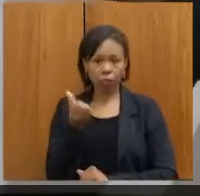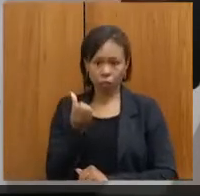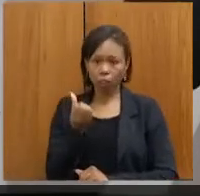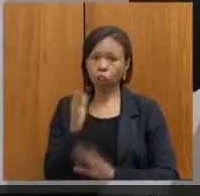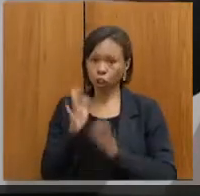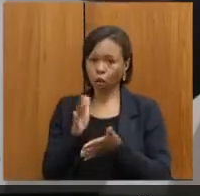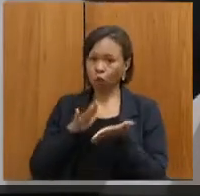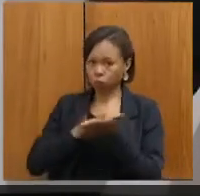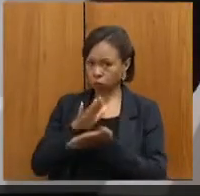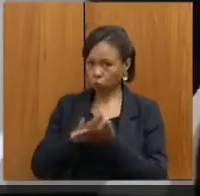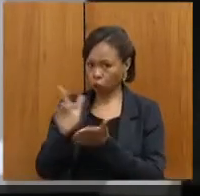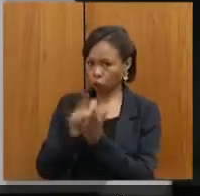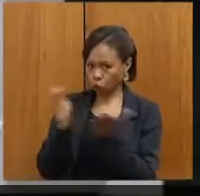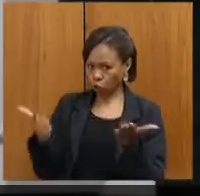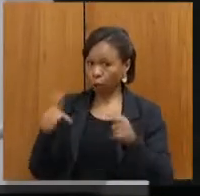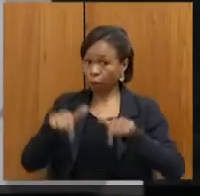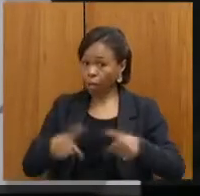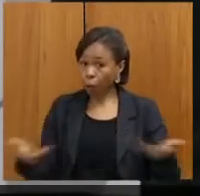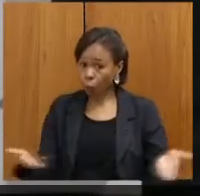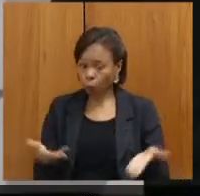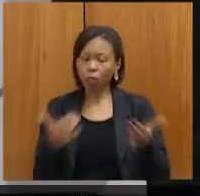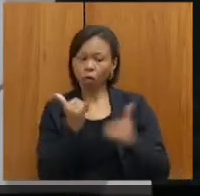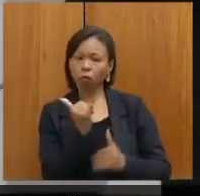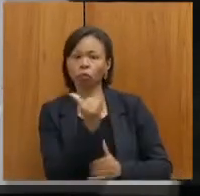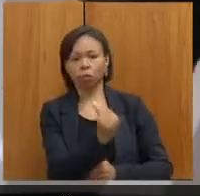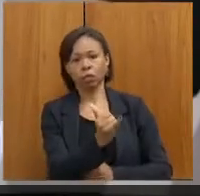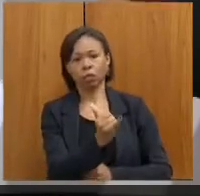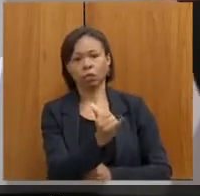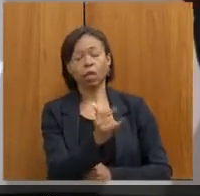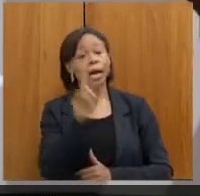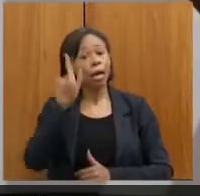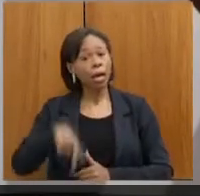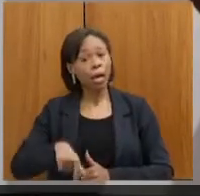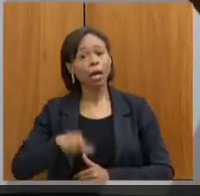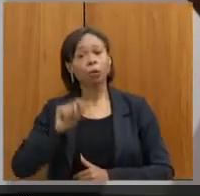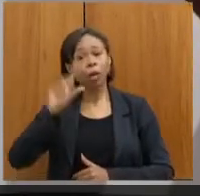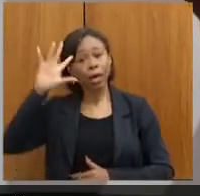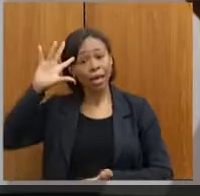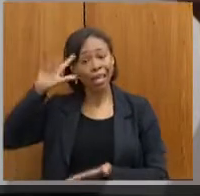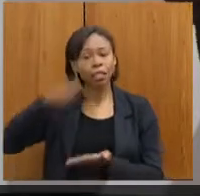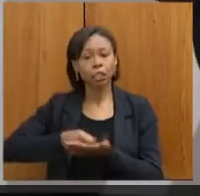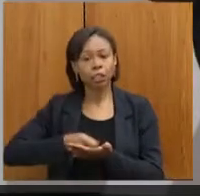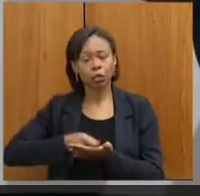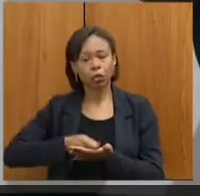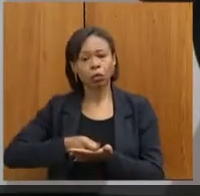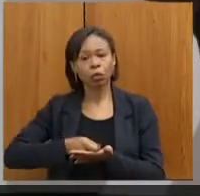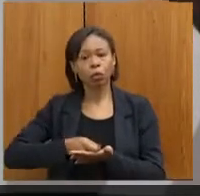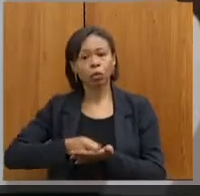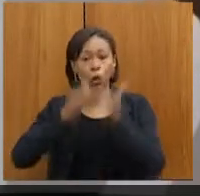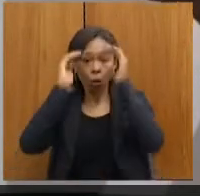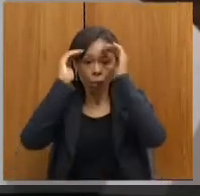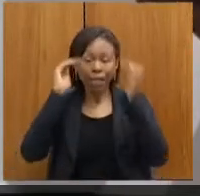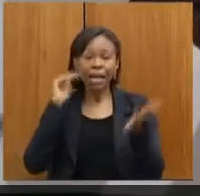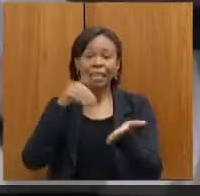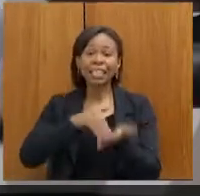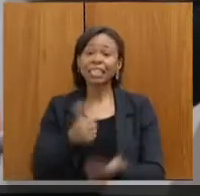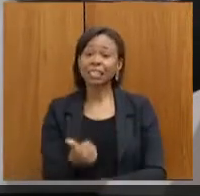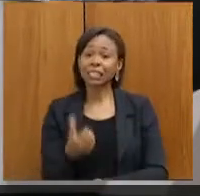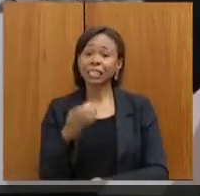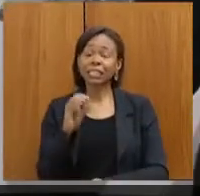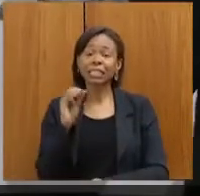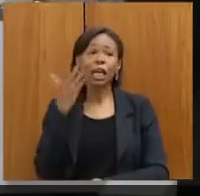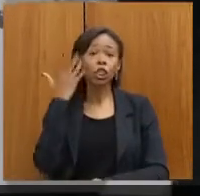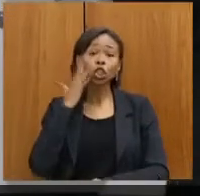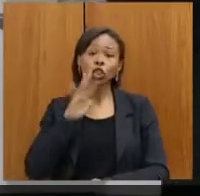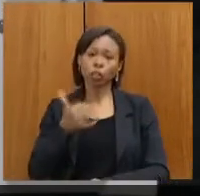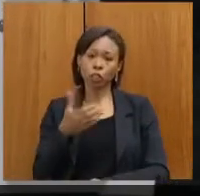mas oficializar aqui formalmente vossa excelência que é uma decisão para que se cumpra no prazo de até 10 dias e infelizmente eu